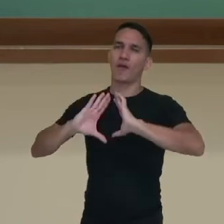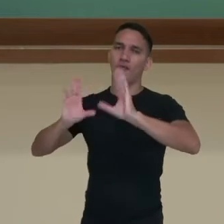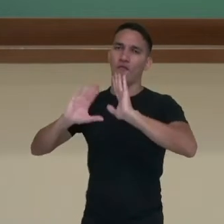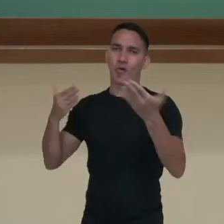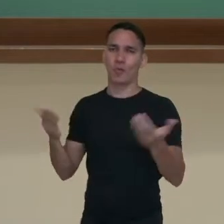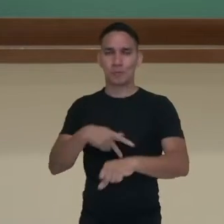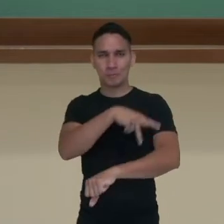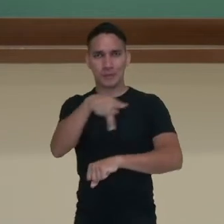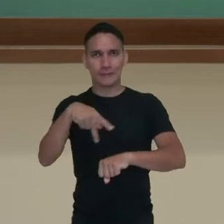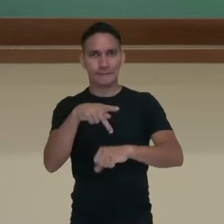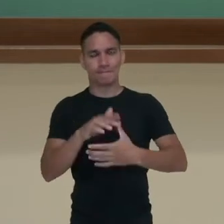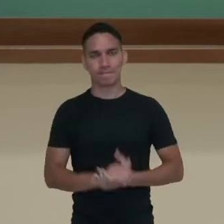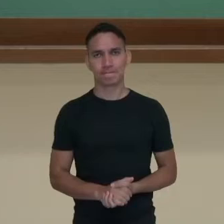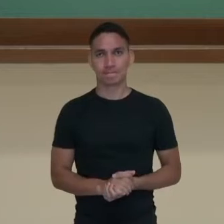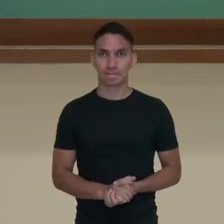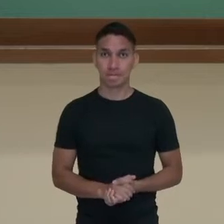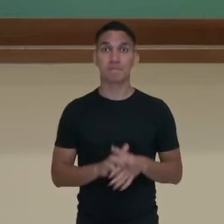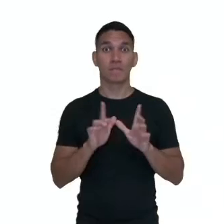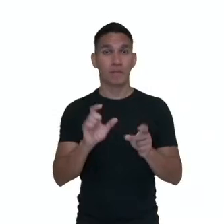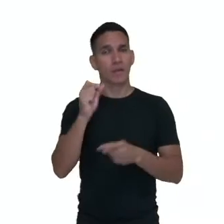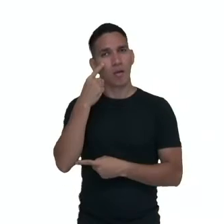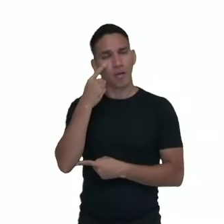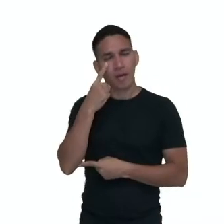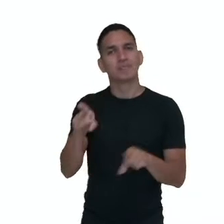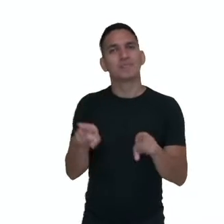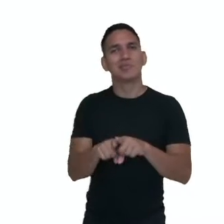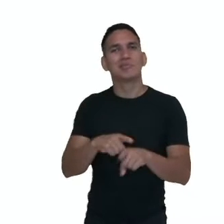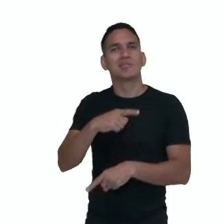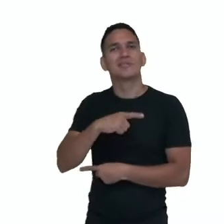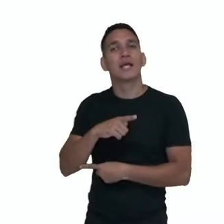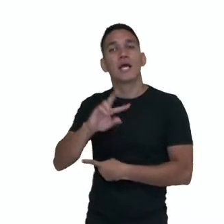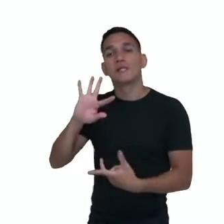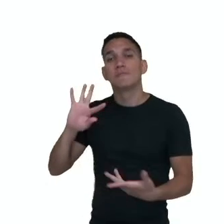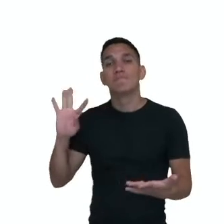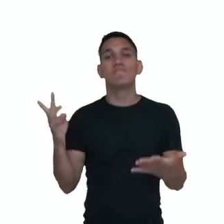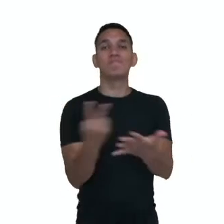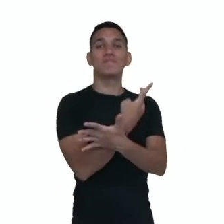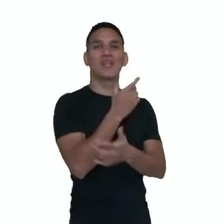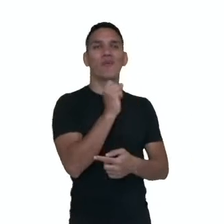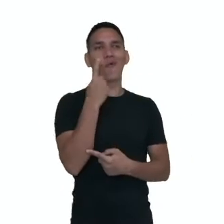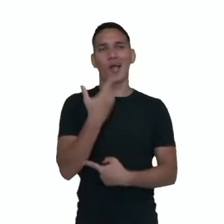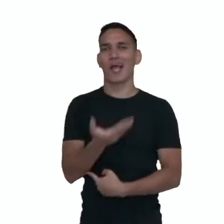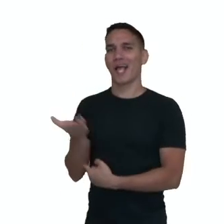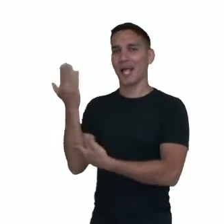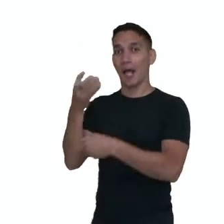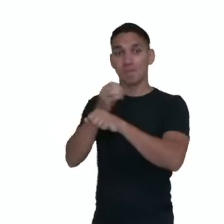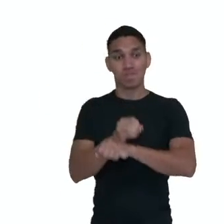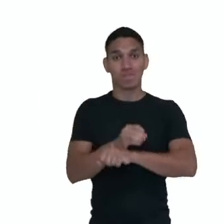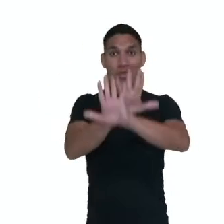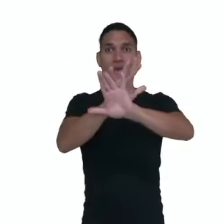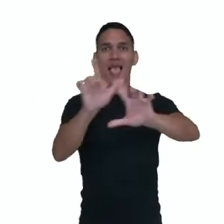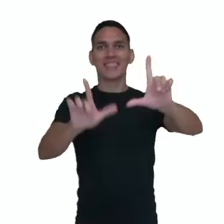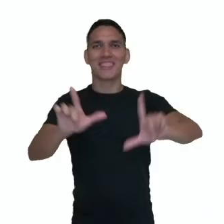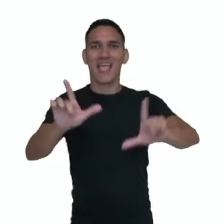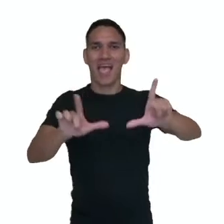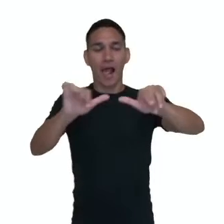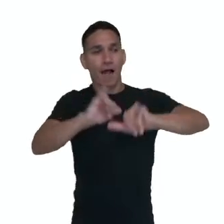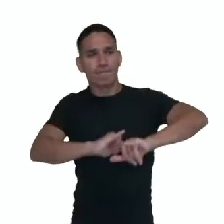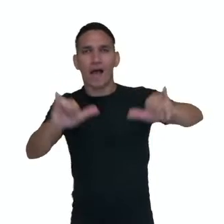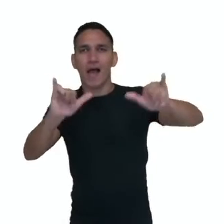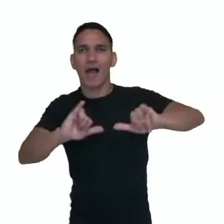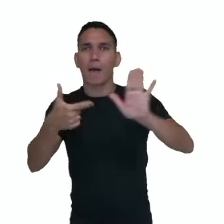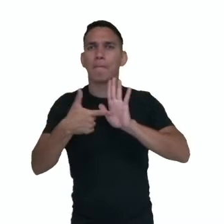nosso país. E veio também o desfecho aí, que foi as transmissões televisivas, modificações